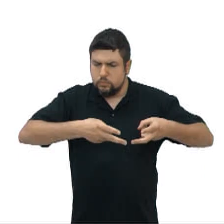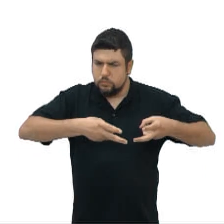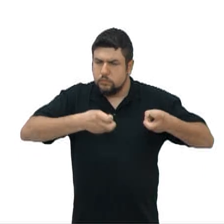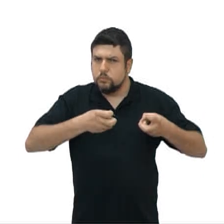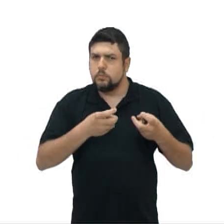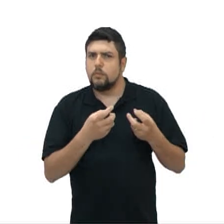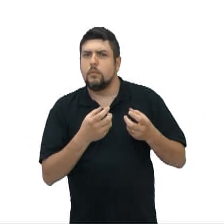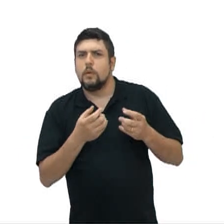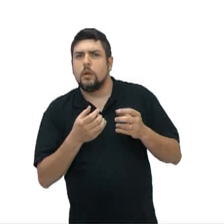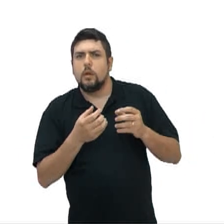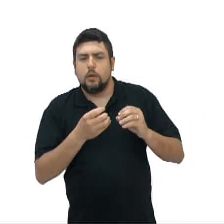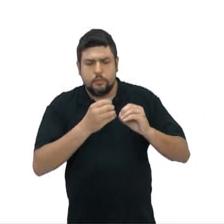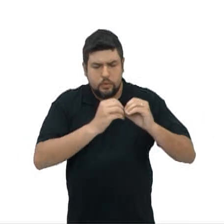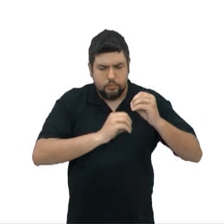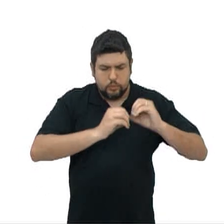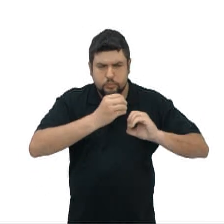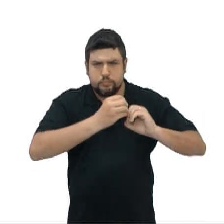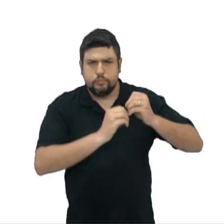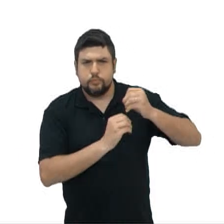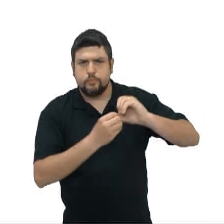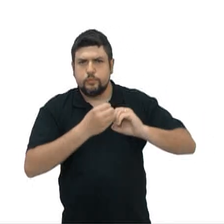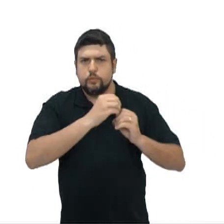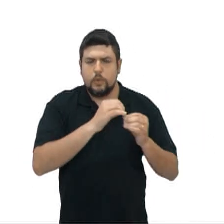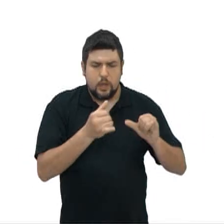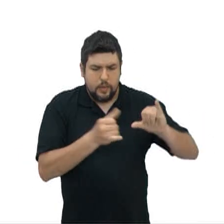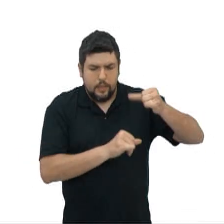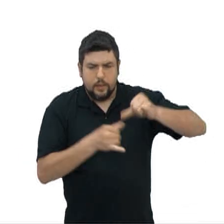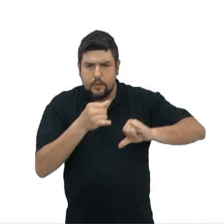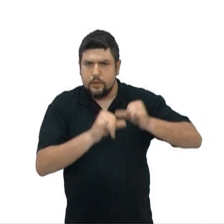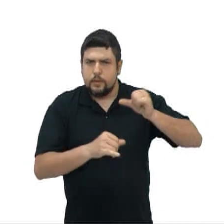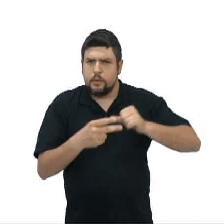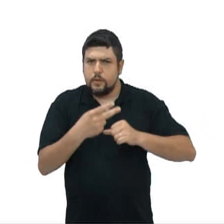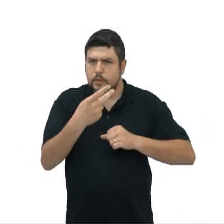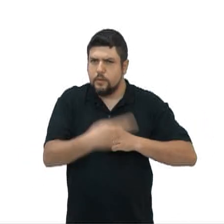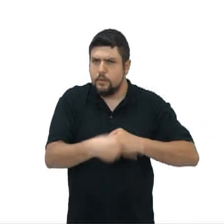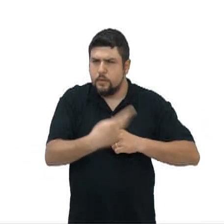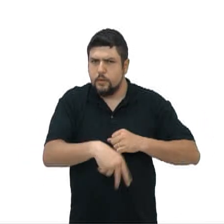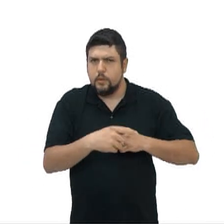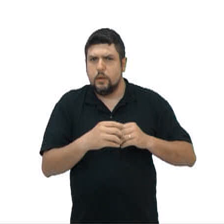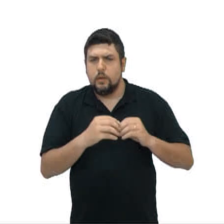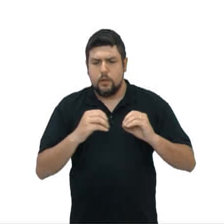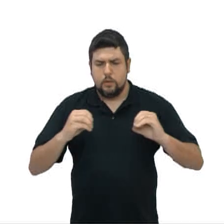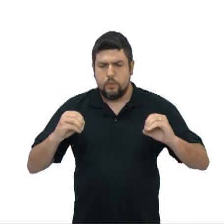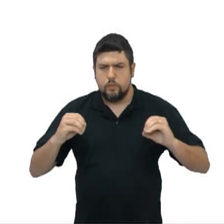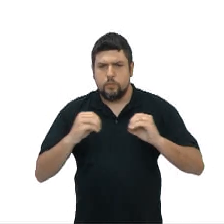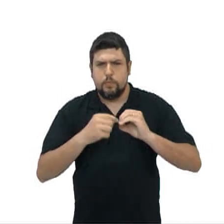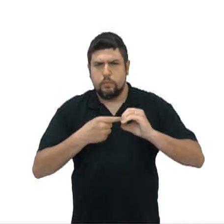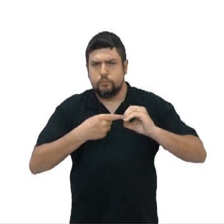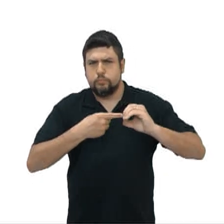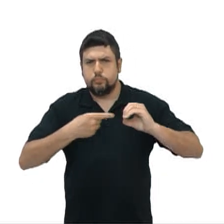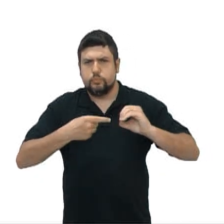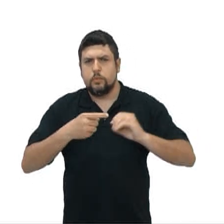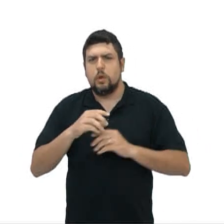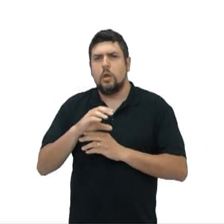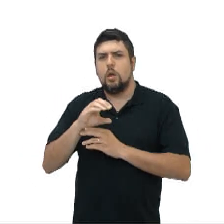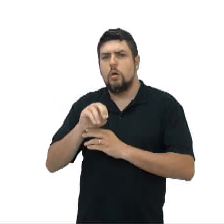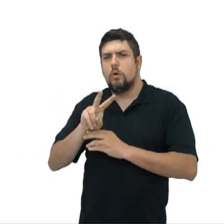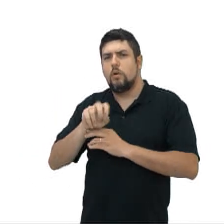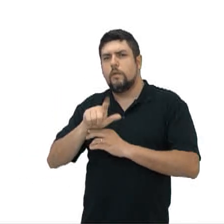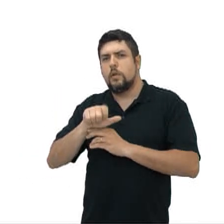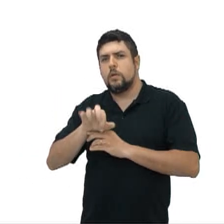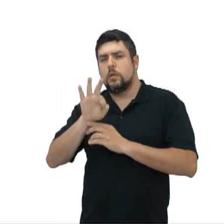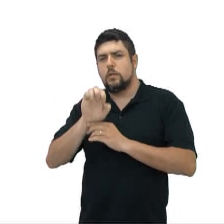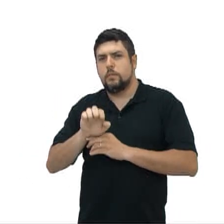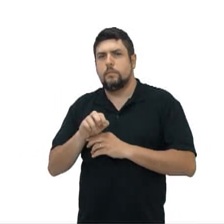das propriedades físicas e químicas dos compostos que realizam ligações covalentes, mostra que existem